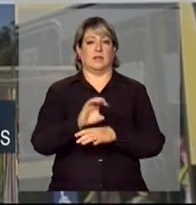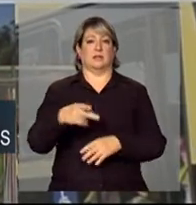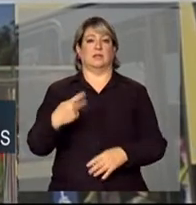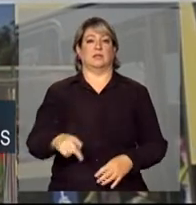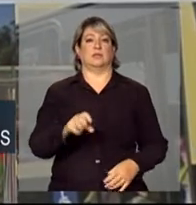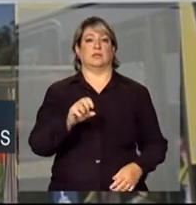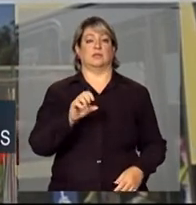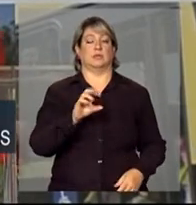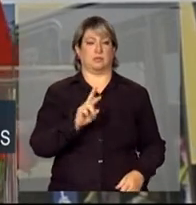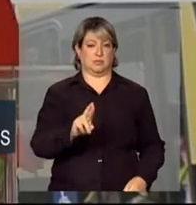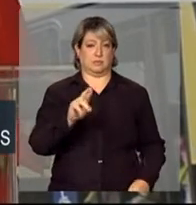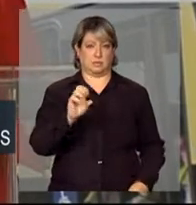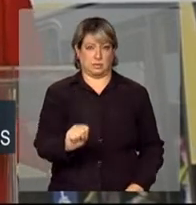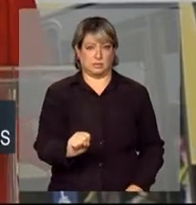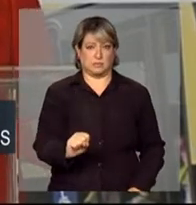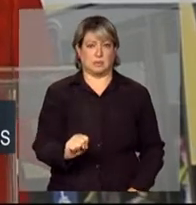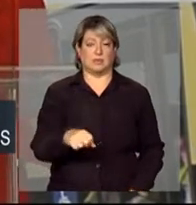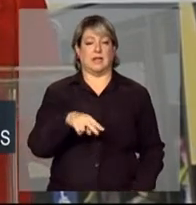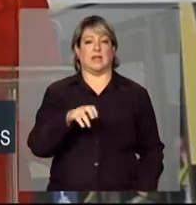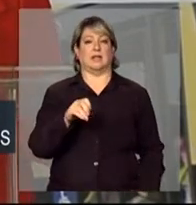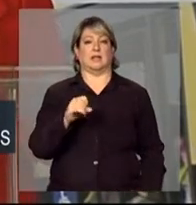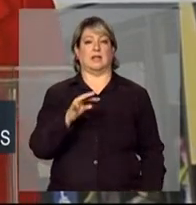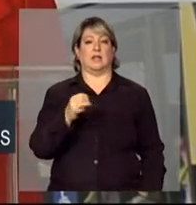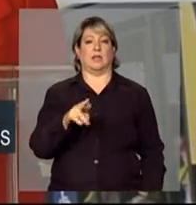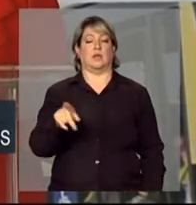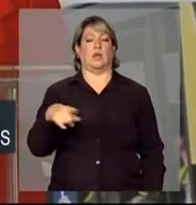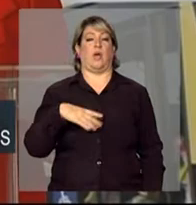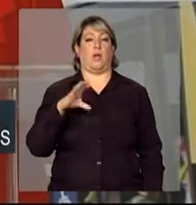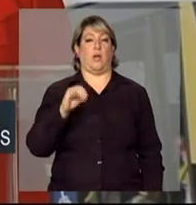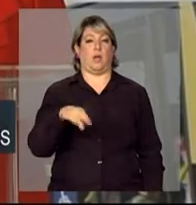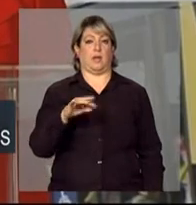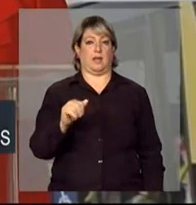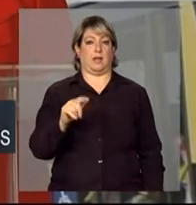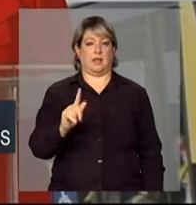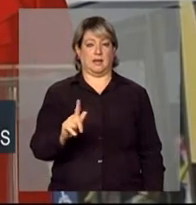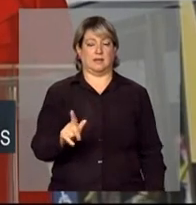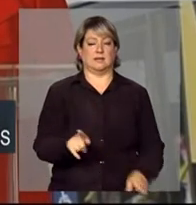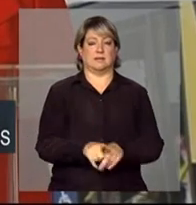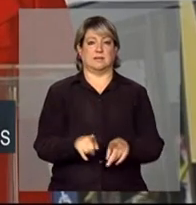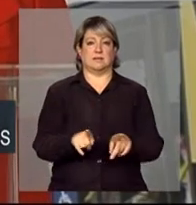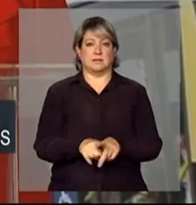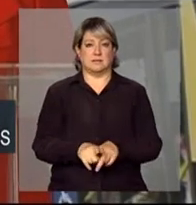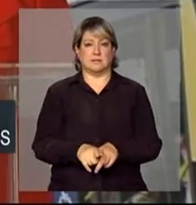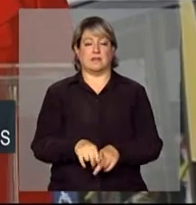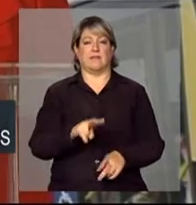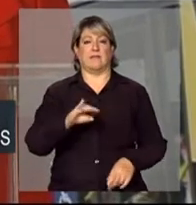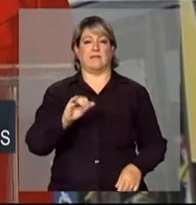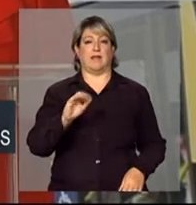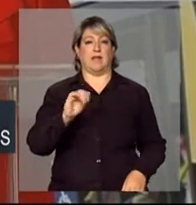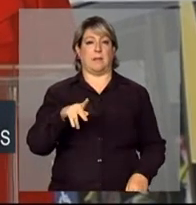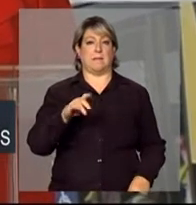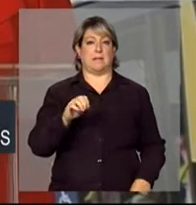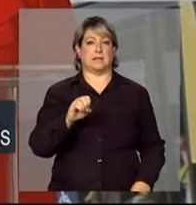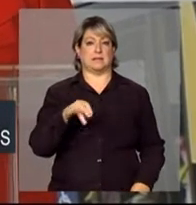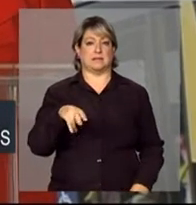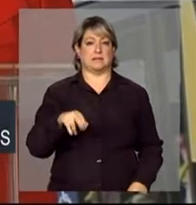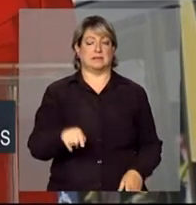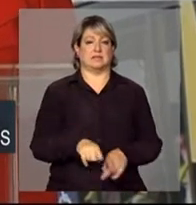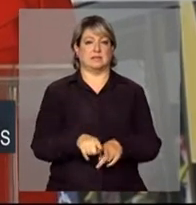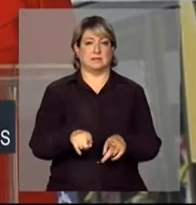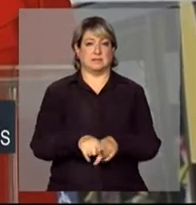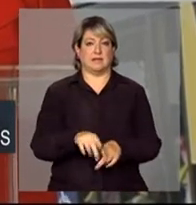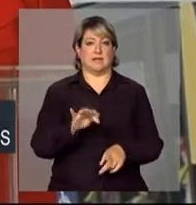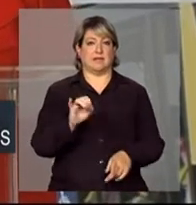Grande do Sul. Nestor Bonfante, da Contag, Romário Rosseto, da Via Campesina, Cleonice Bach,